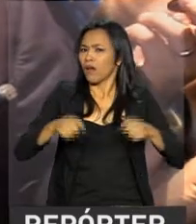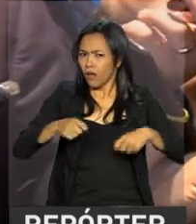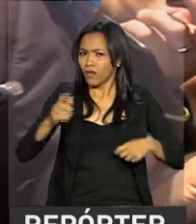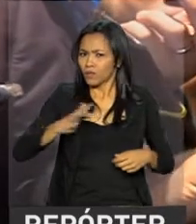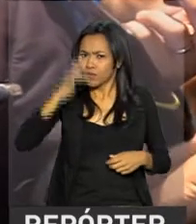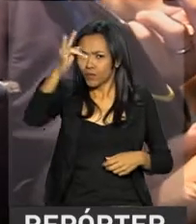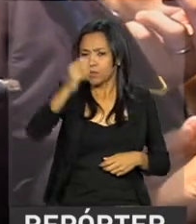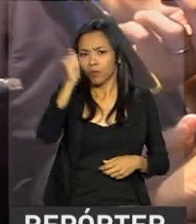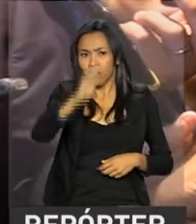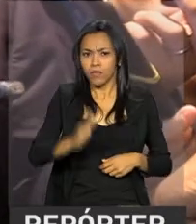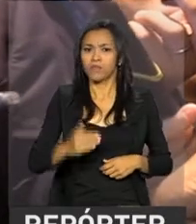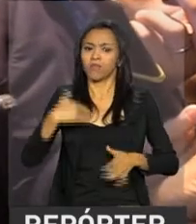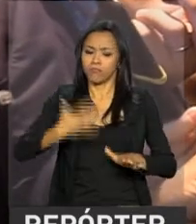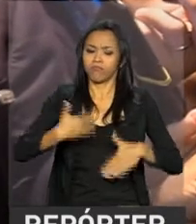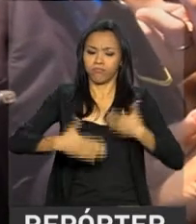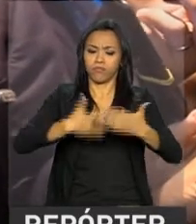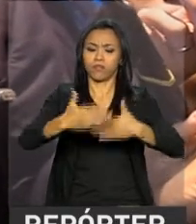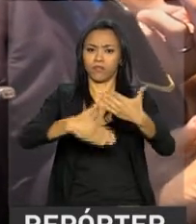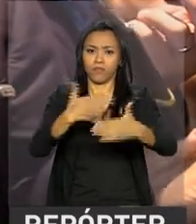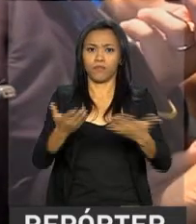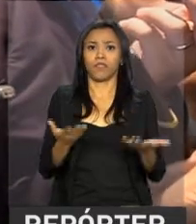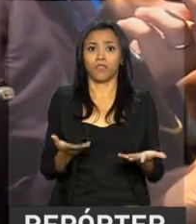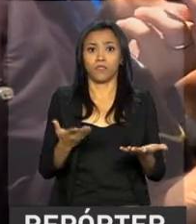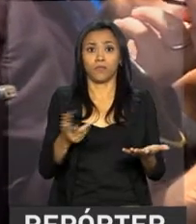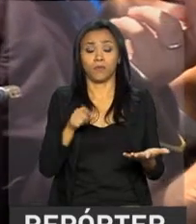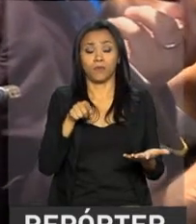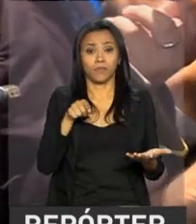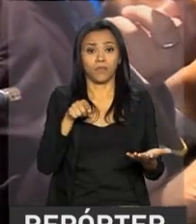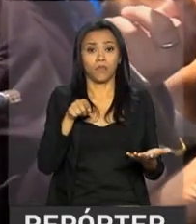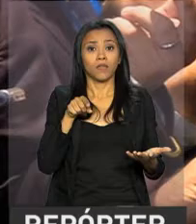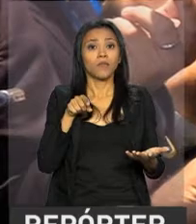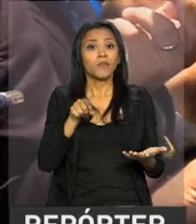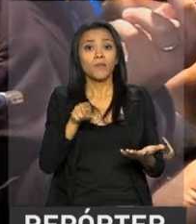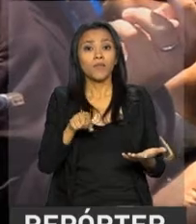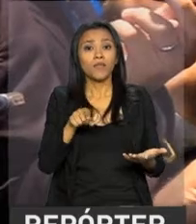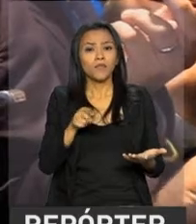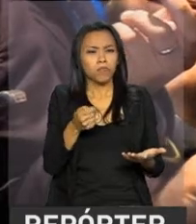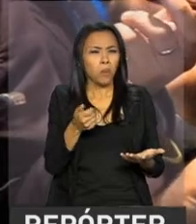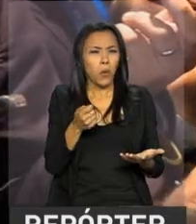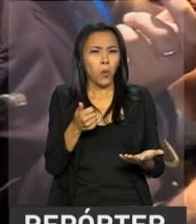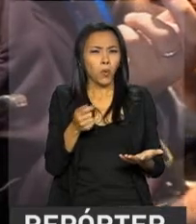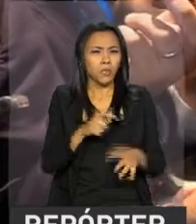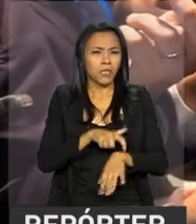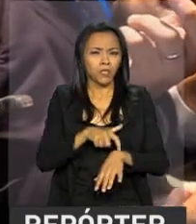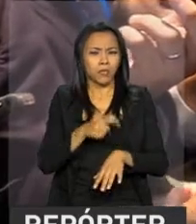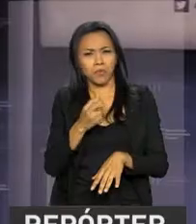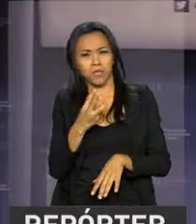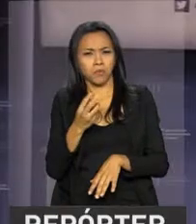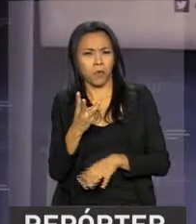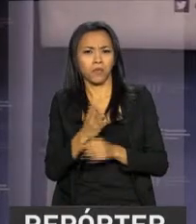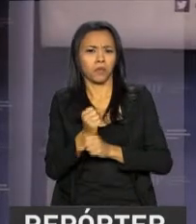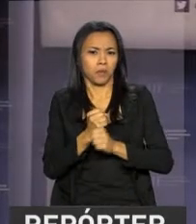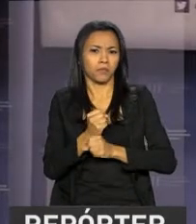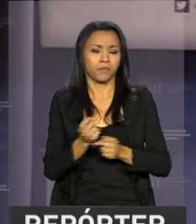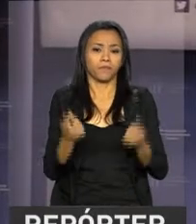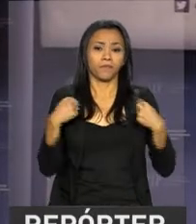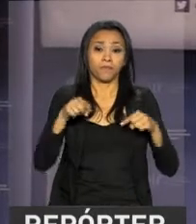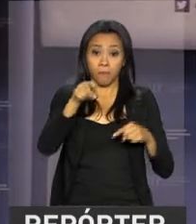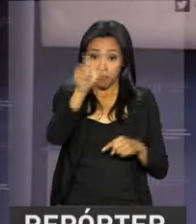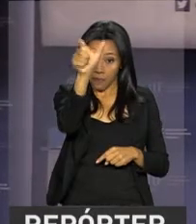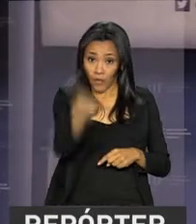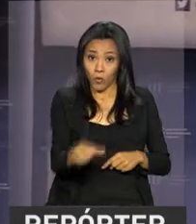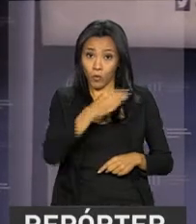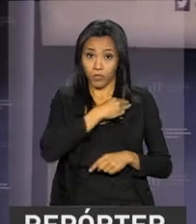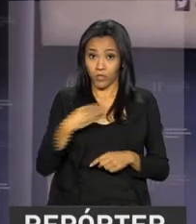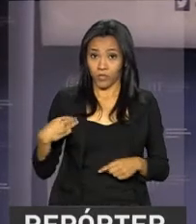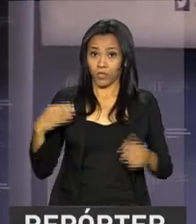possa crescer a esse tipo de taxa no universo aí e poucos anos 34 anos acho que é possível meirelles participou de